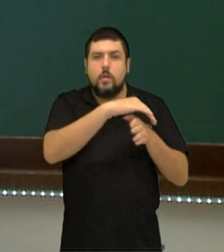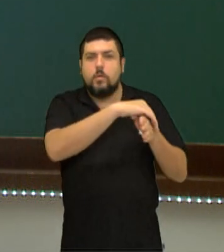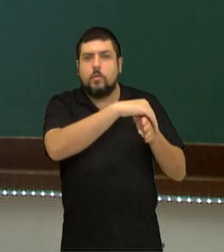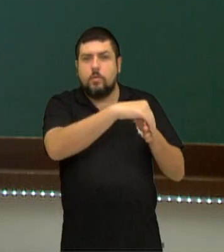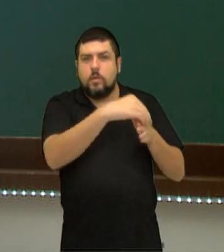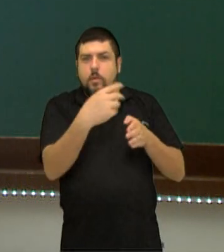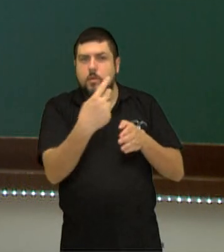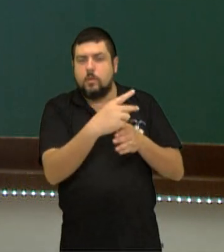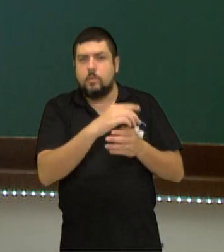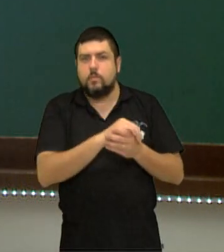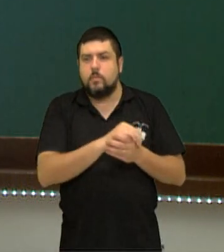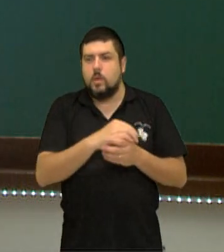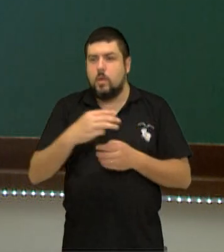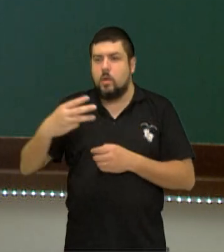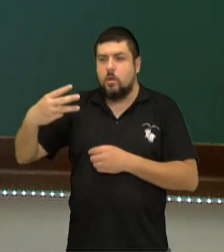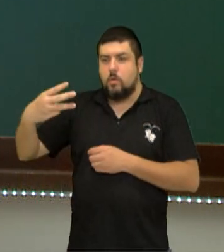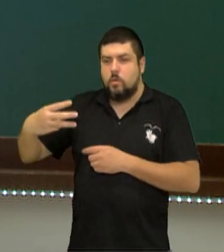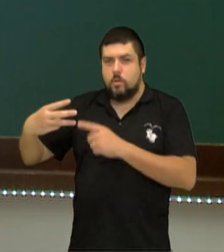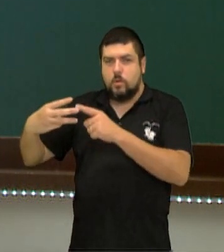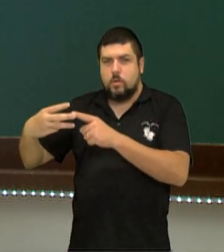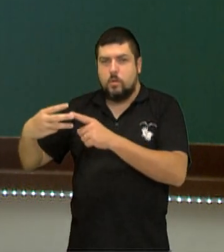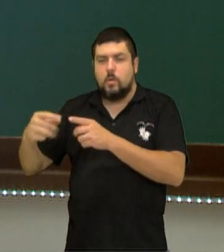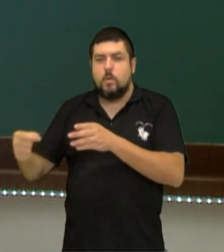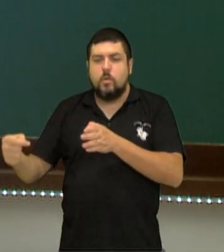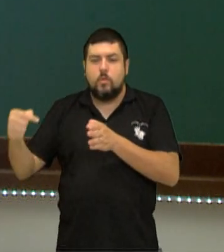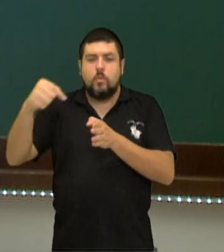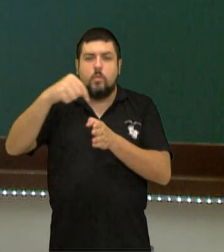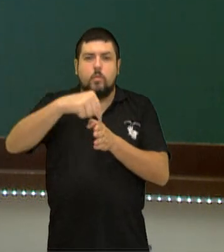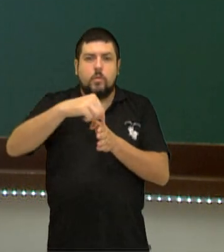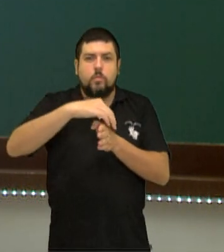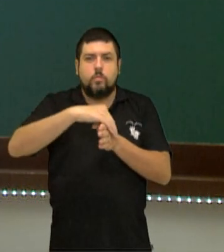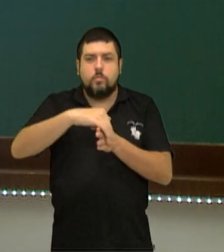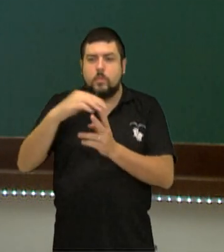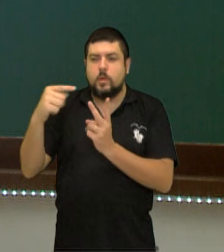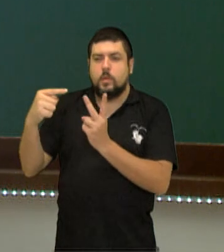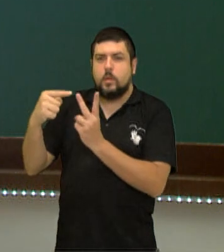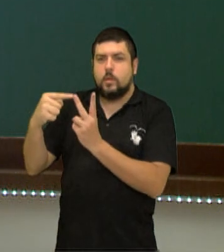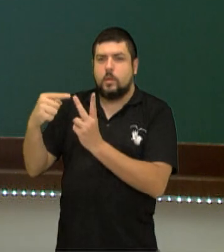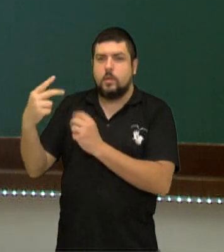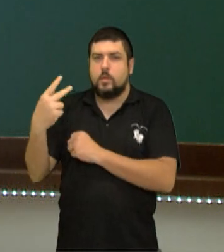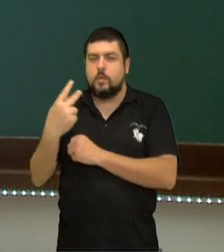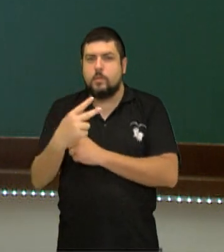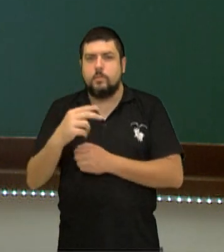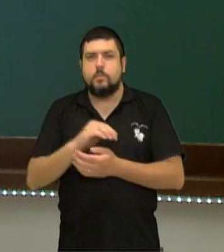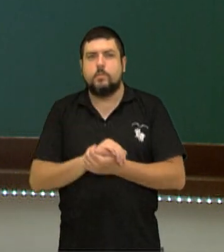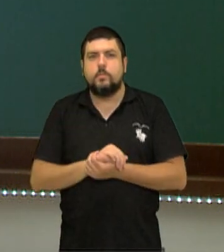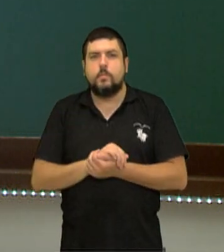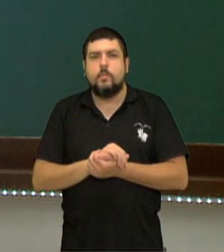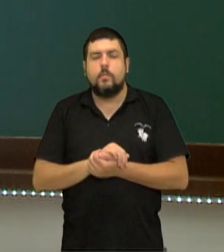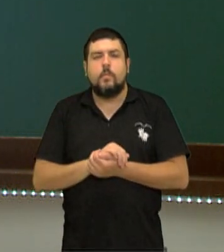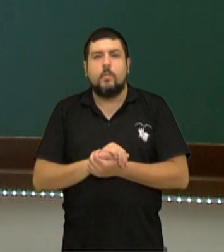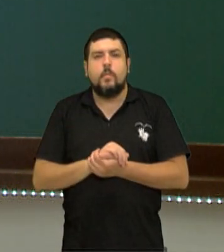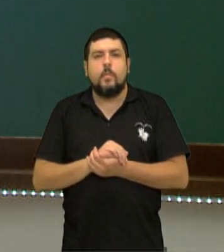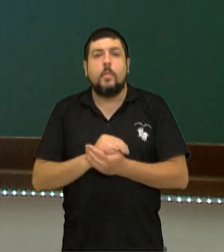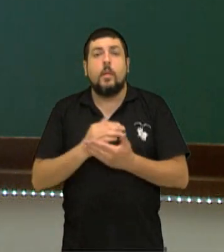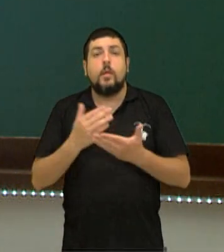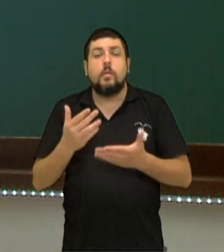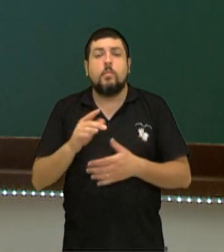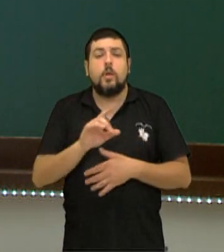a raiz quadrada da medida do lado do segundo, ok? Qual era a medida do lado